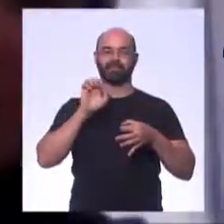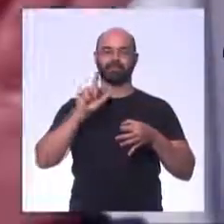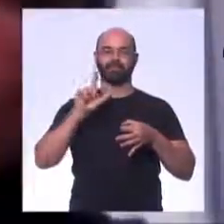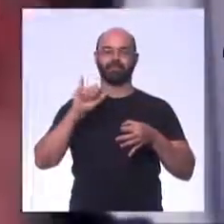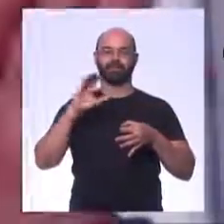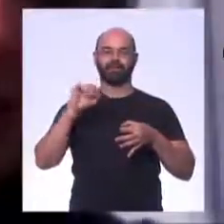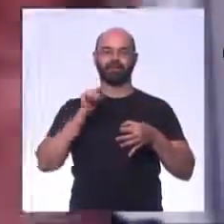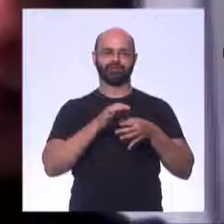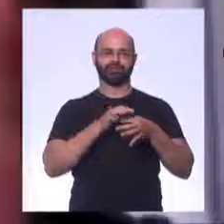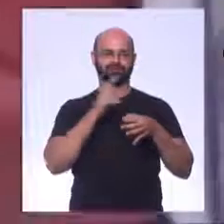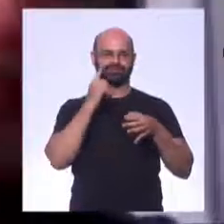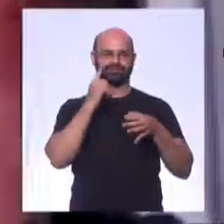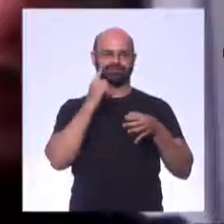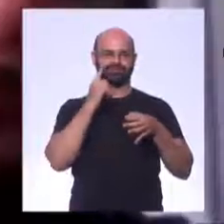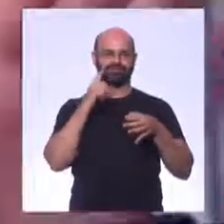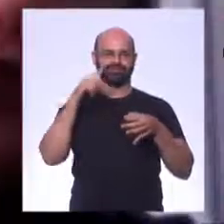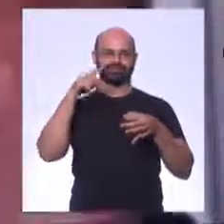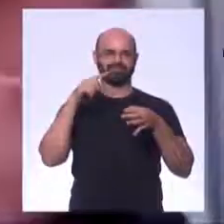acende